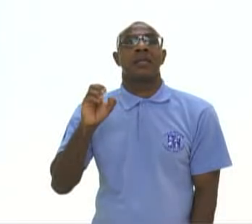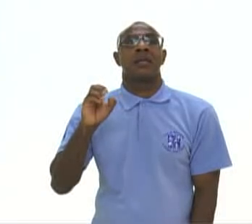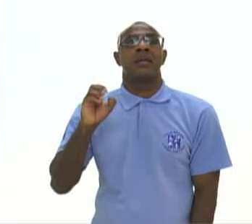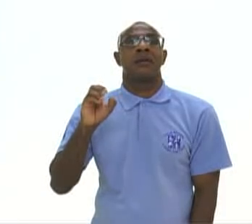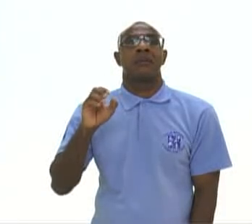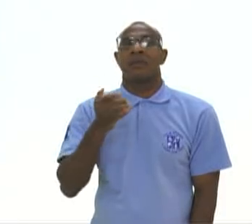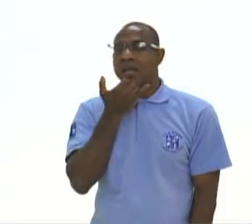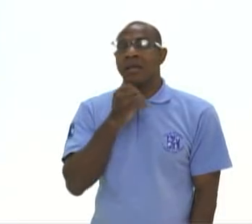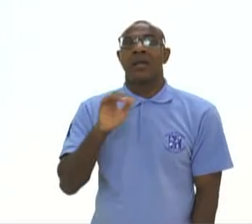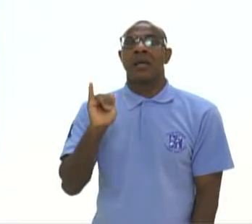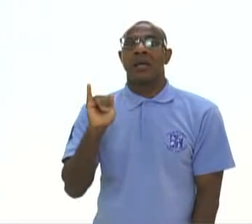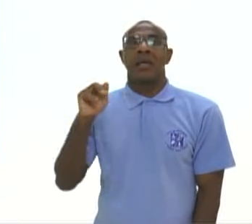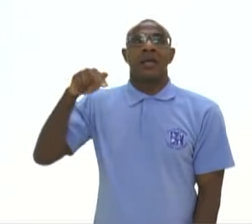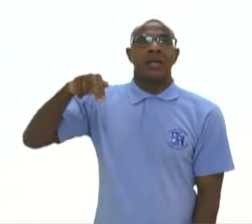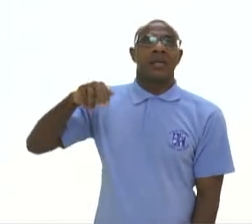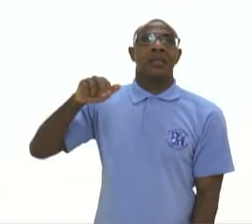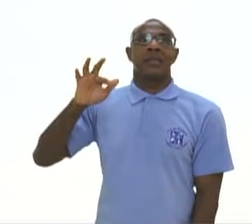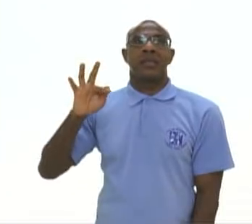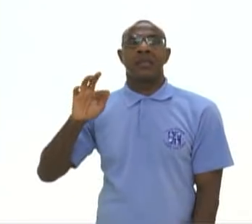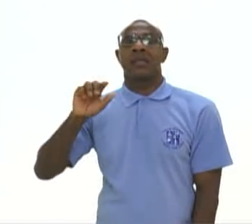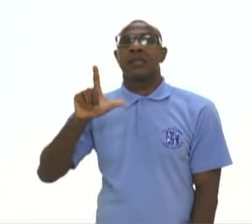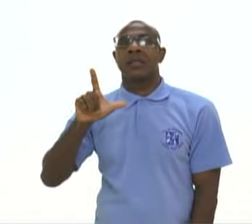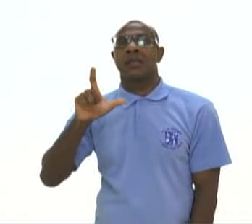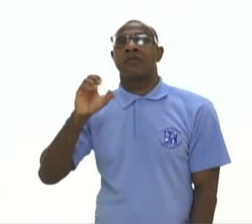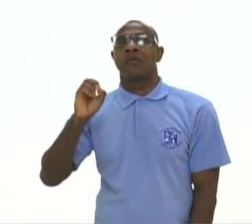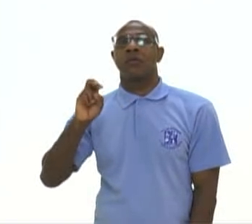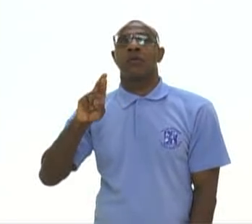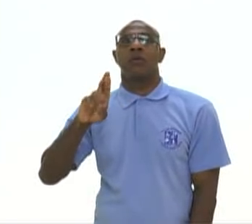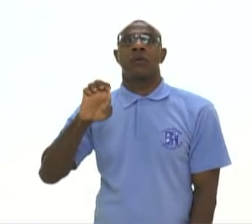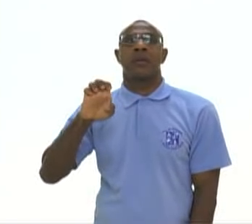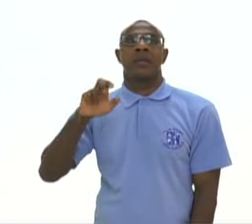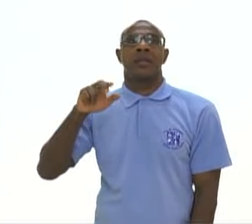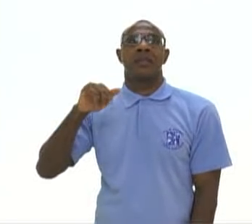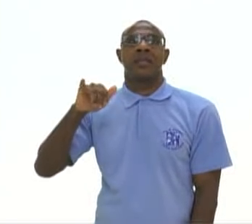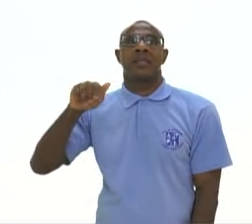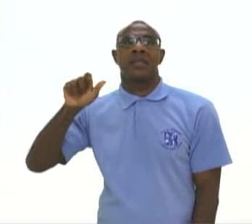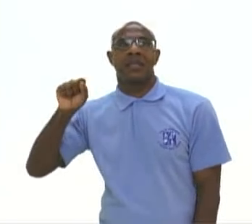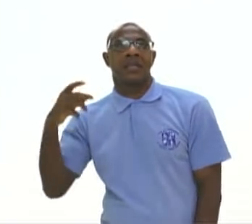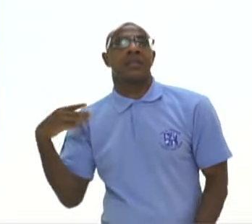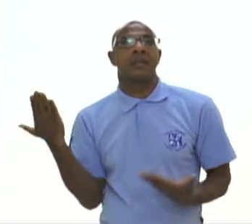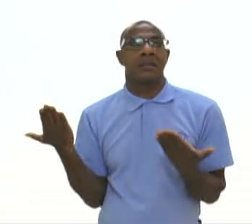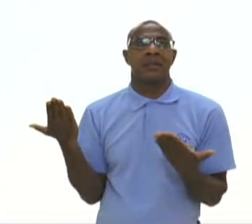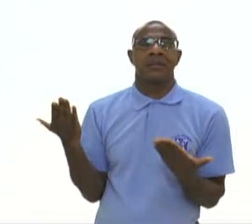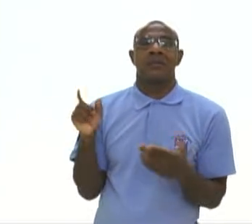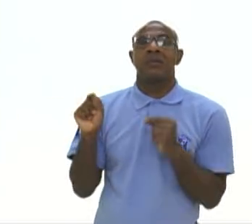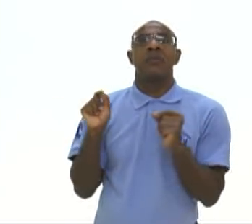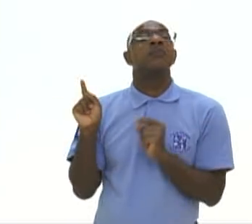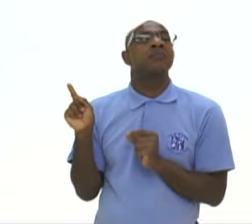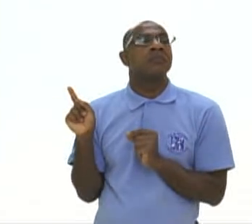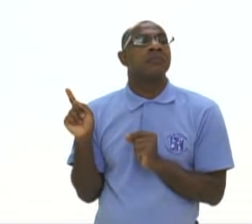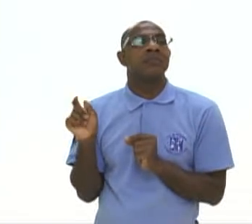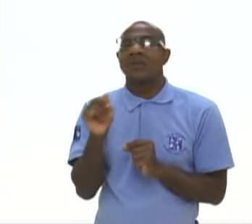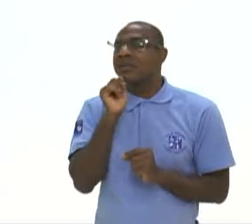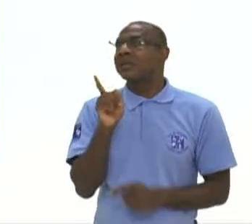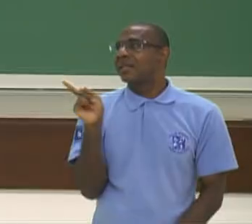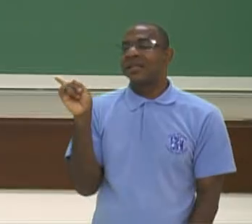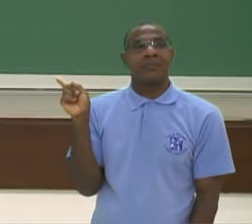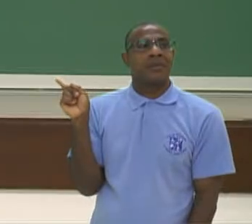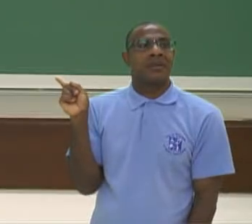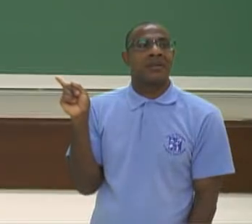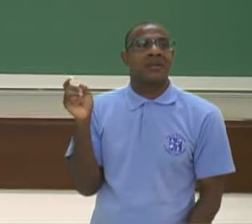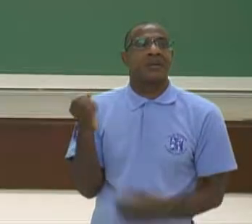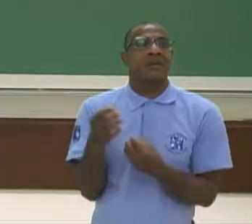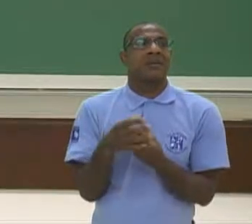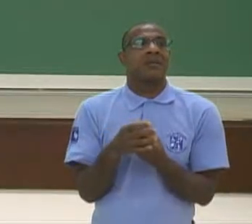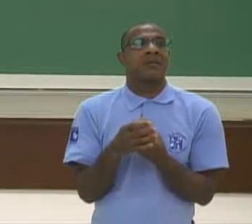flores podem aparecer de uma forma isolada ou então todas juntas. Como, por exemplo, essa florzinha que eu trouxe para